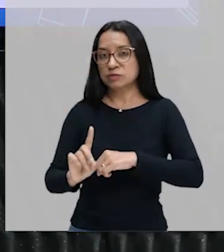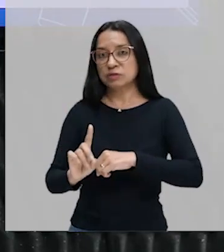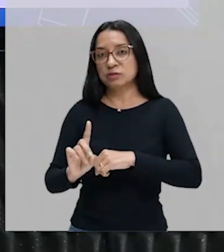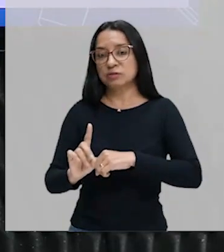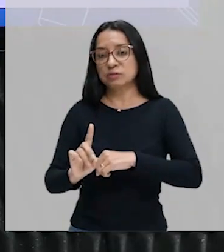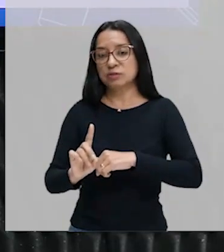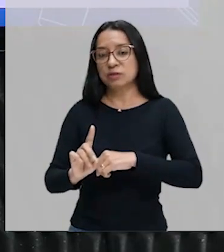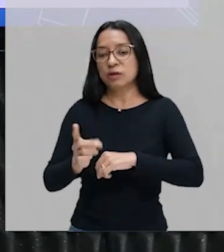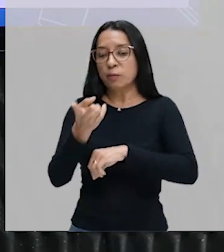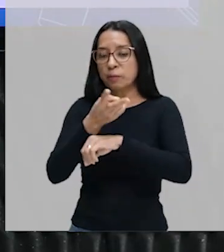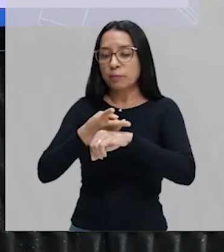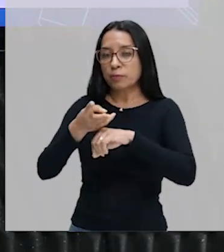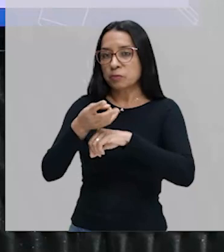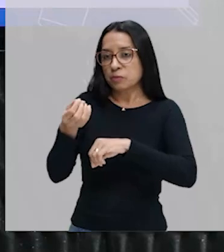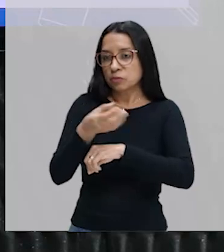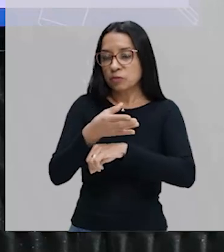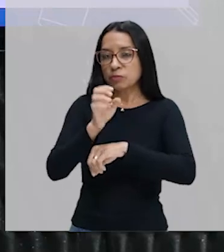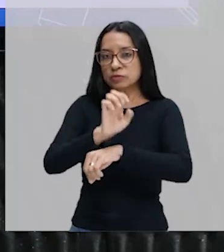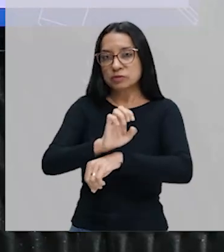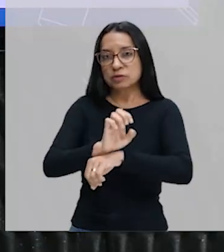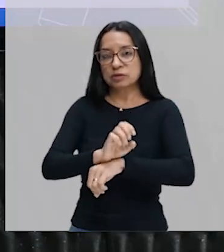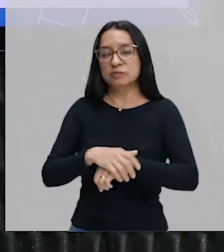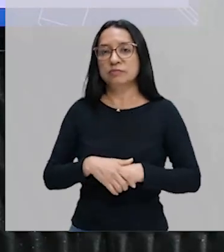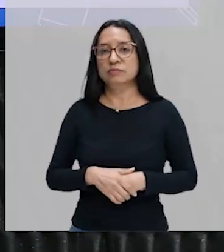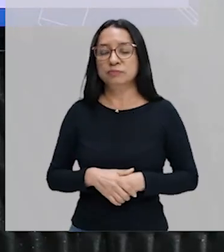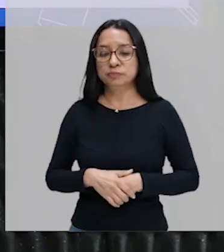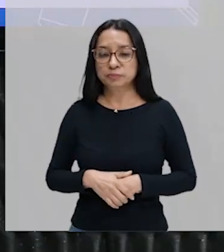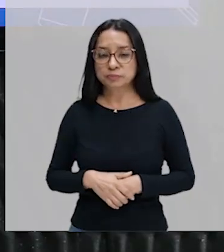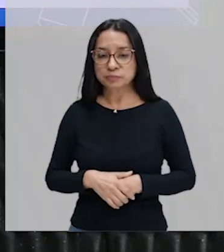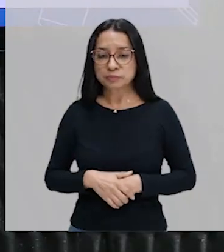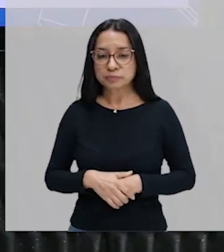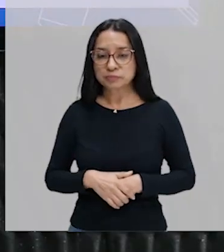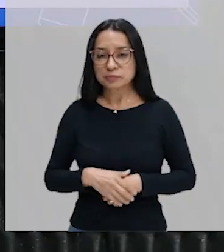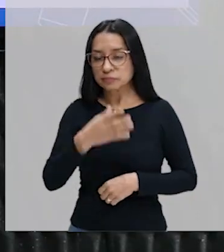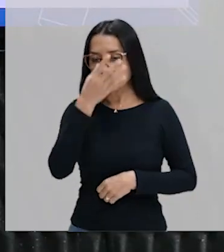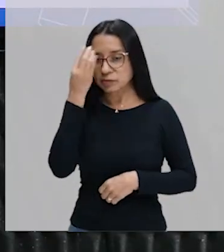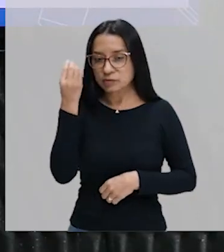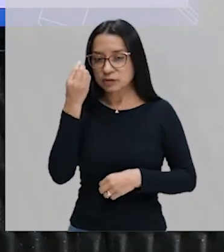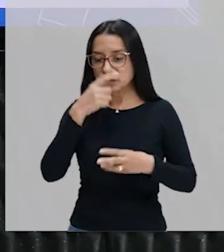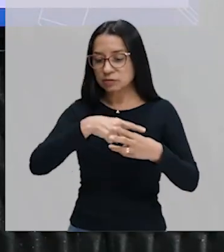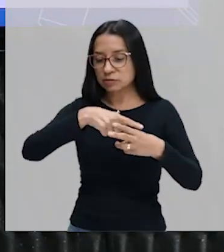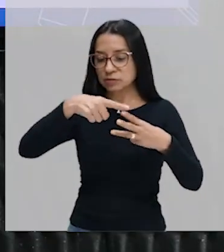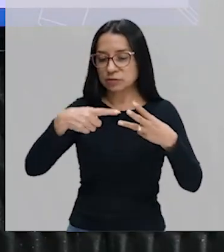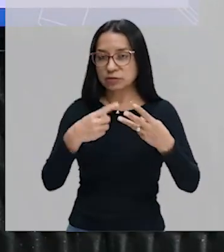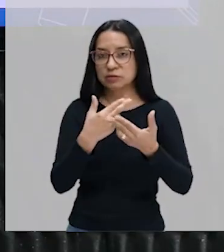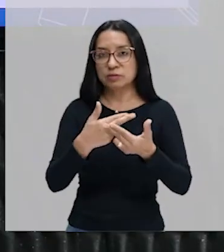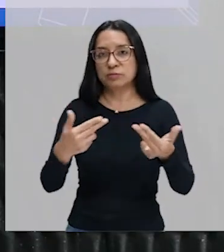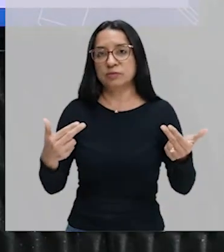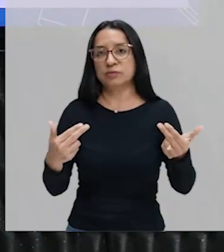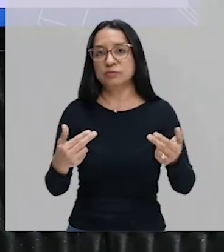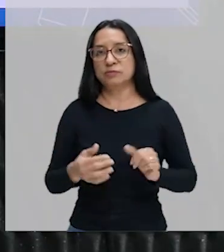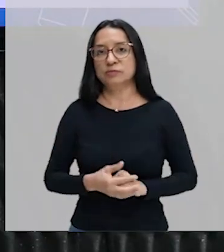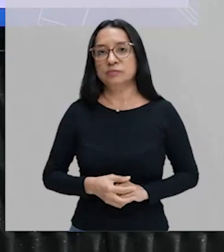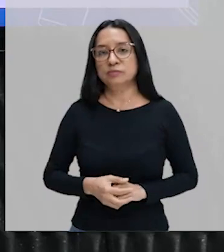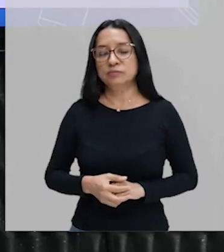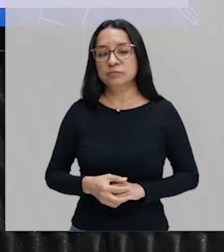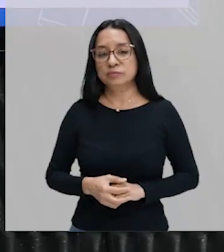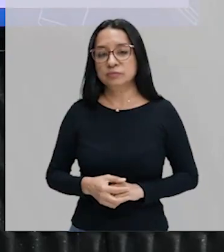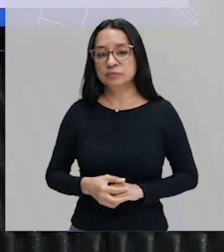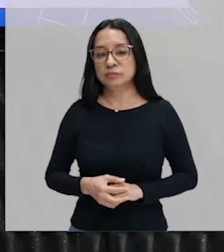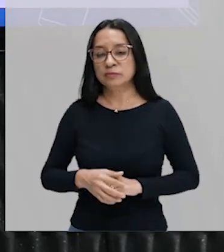de novos estados. Bacana, a gente vai falar disso com mais calma mais à frente. Mas não esquece desses três elementos. Tá bom? Então,